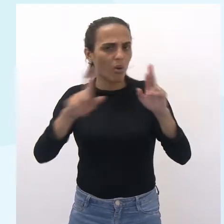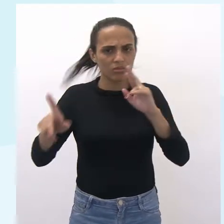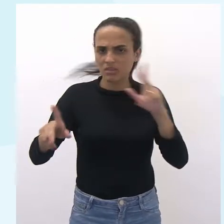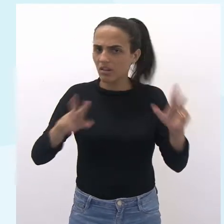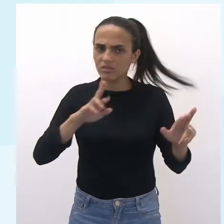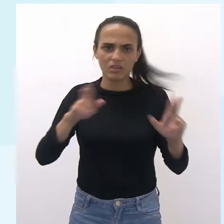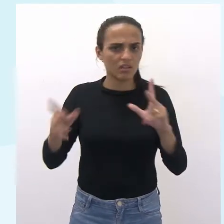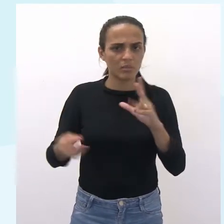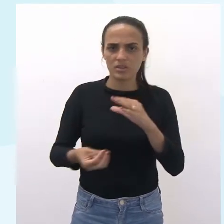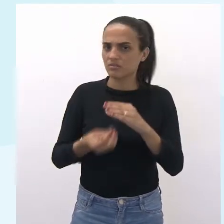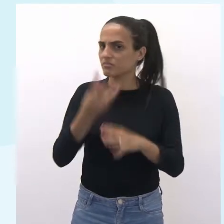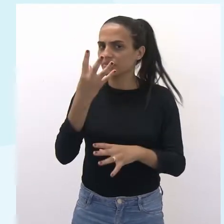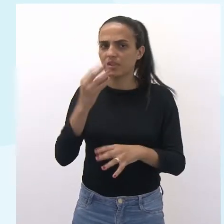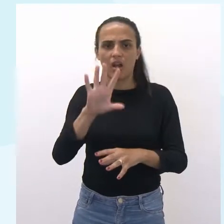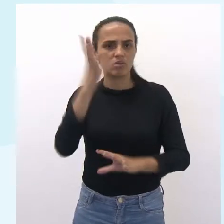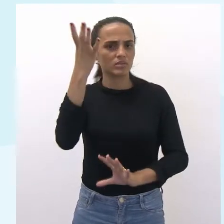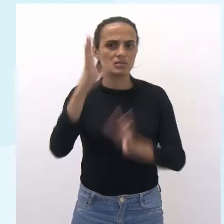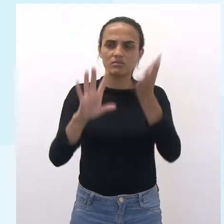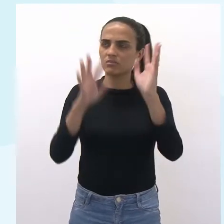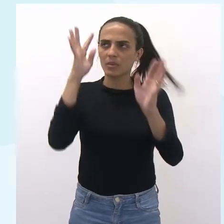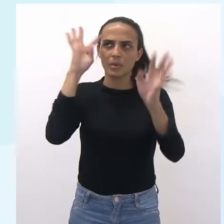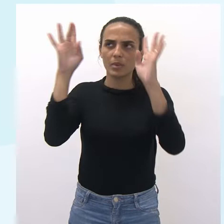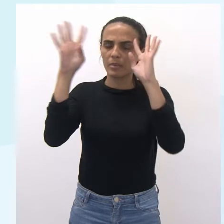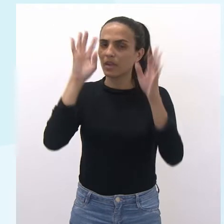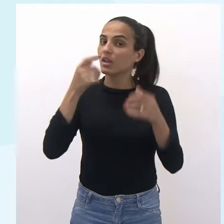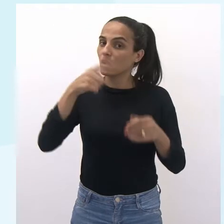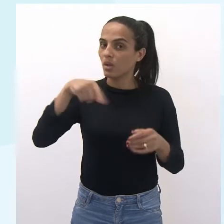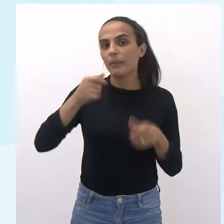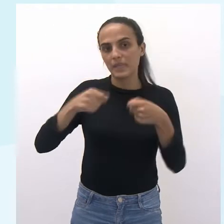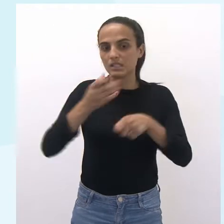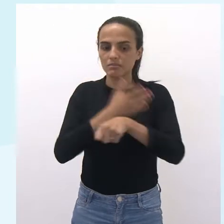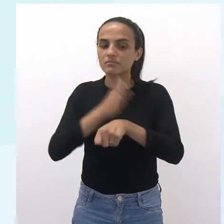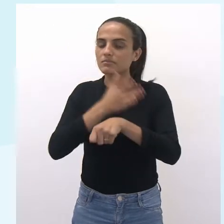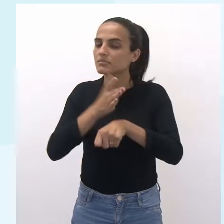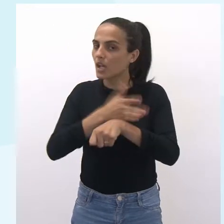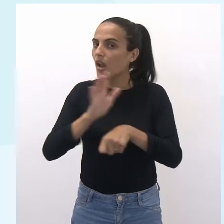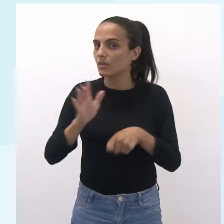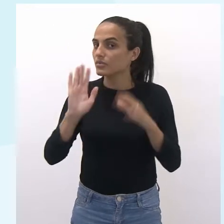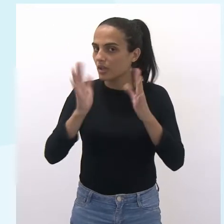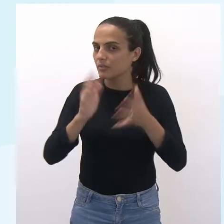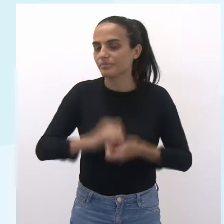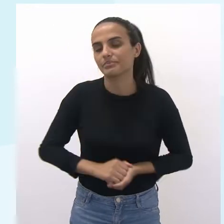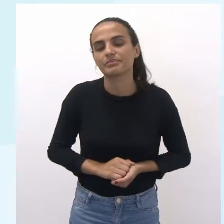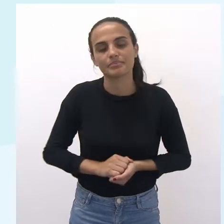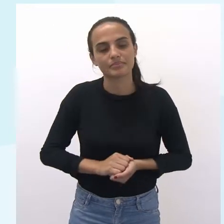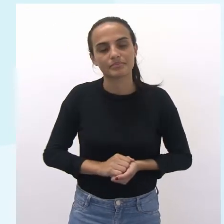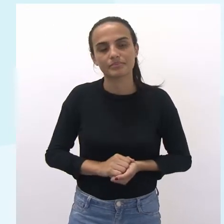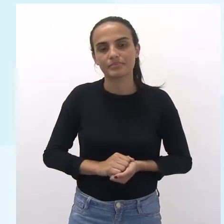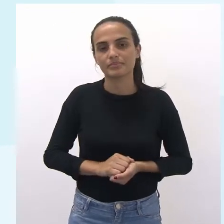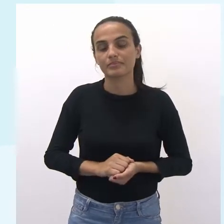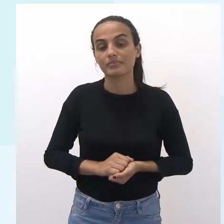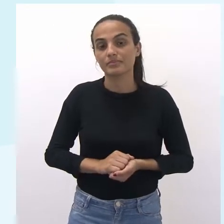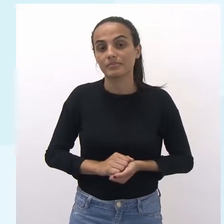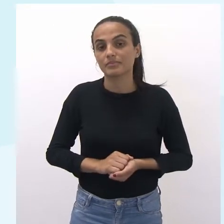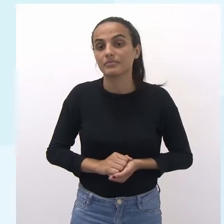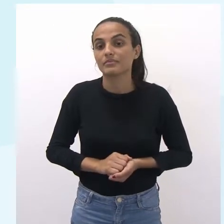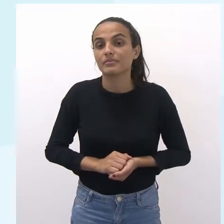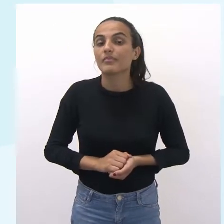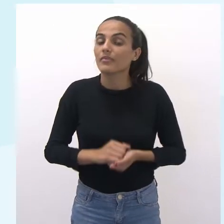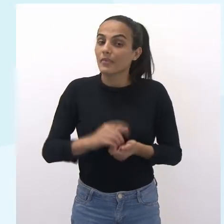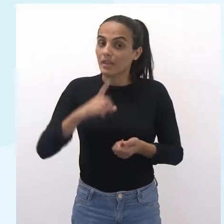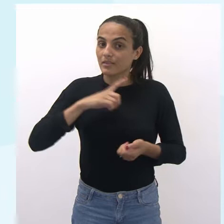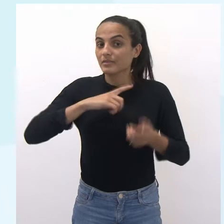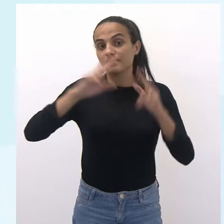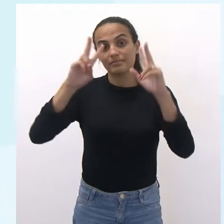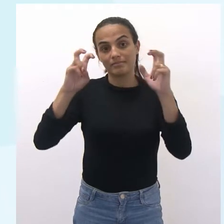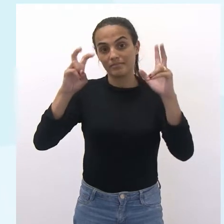Ademir. E a gente tem que estar preparado para isso, tá? Então, igual aquilo que eu já falei. Tem assuntos que a gente pode